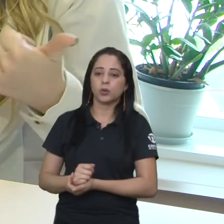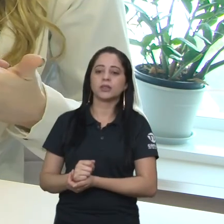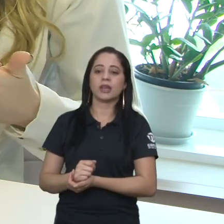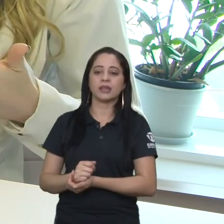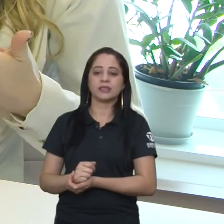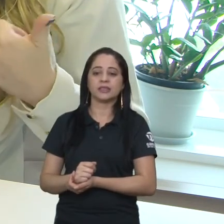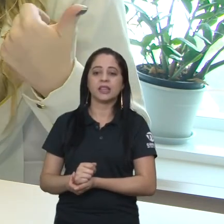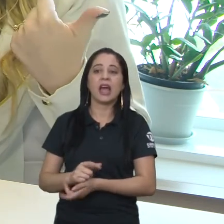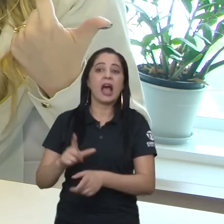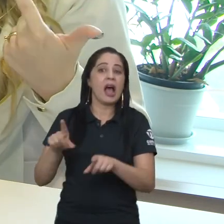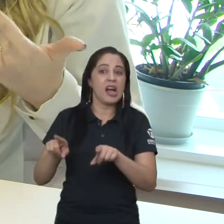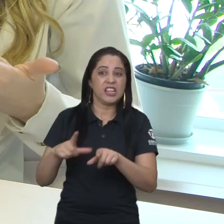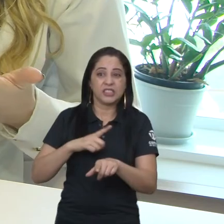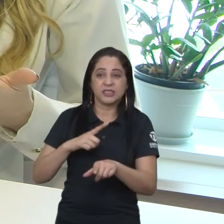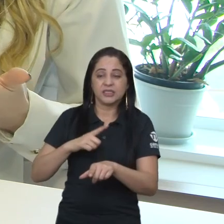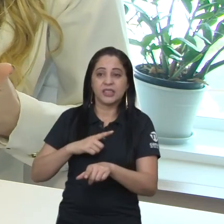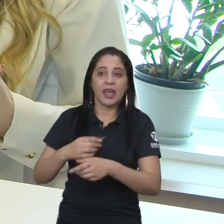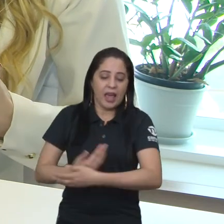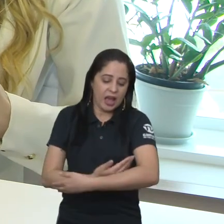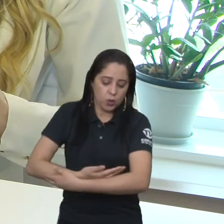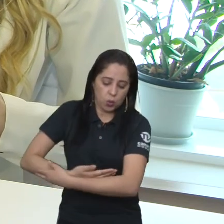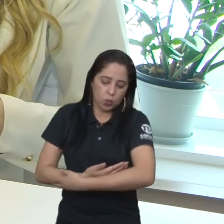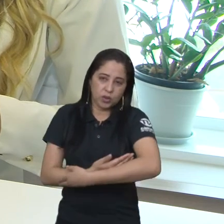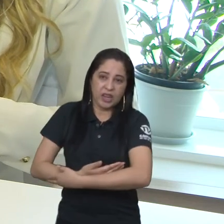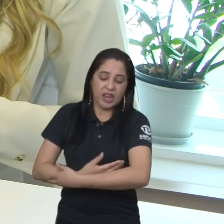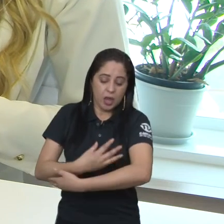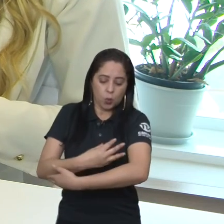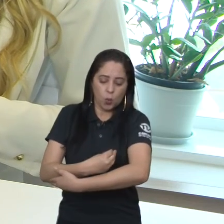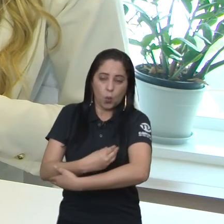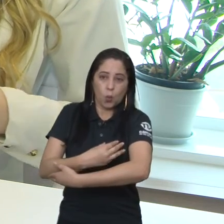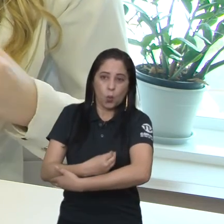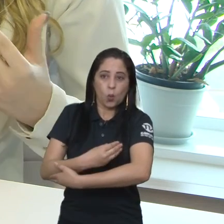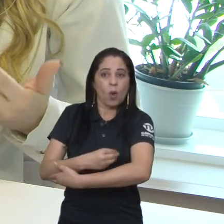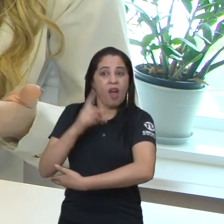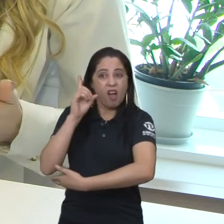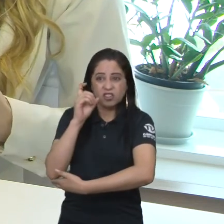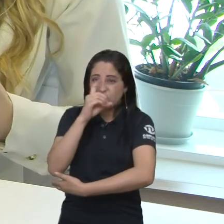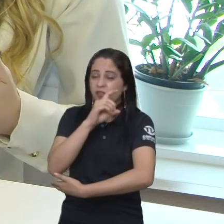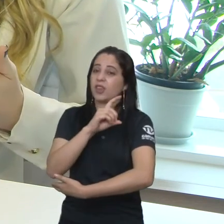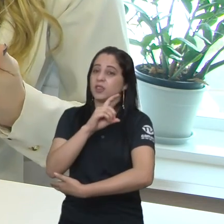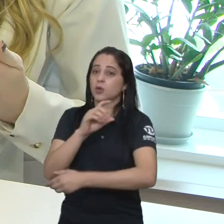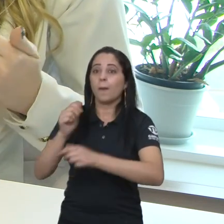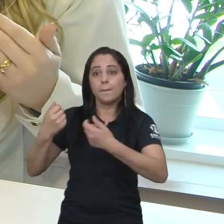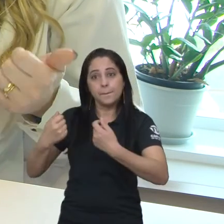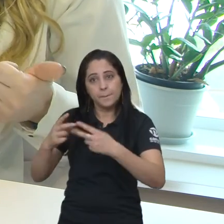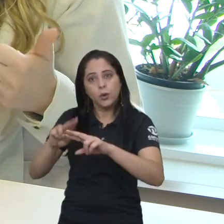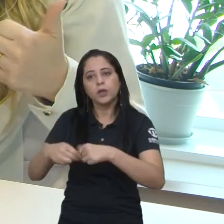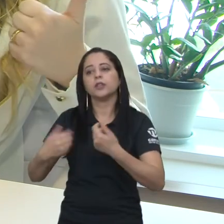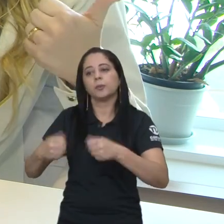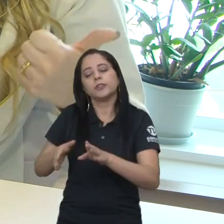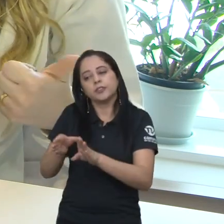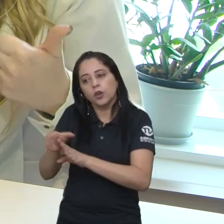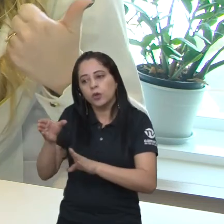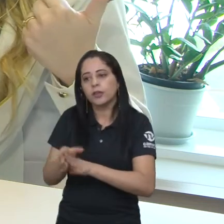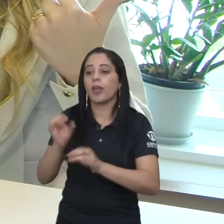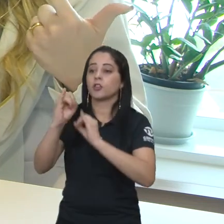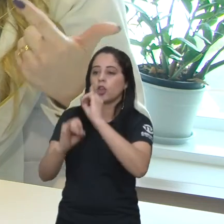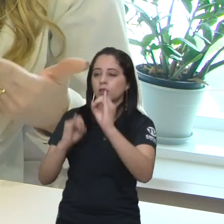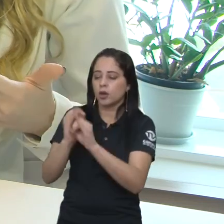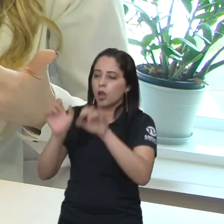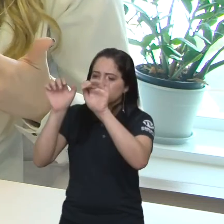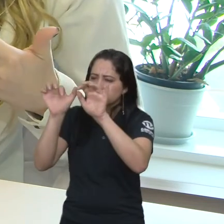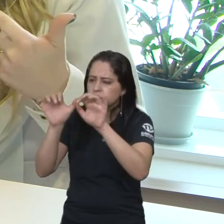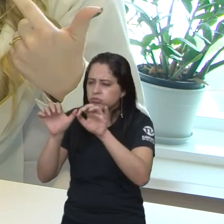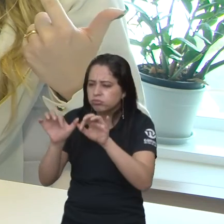as fissuras, a dificuldade na pega do bebê. Então ela precisa de uma orientação, informação na internet,